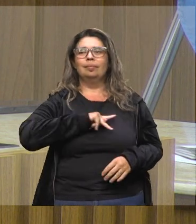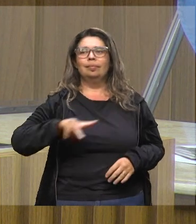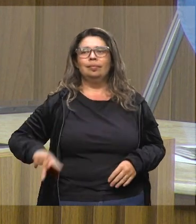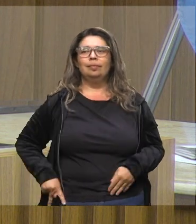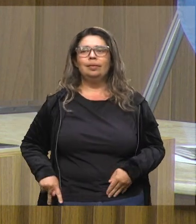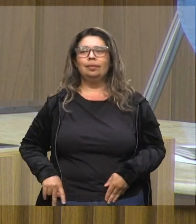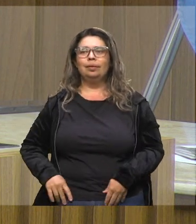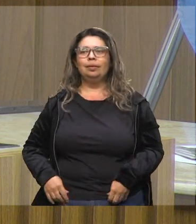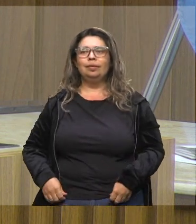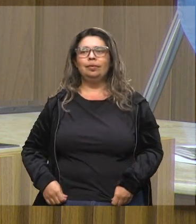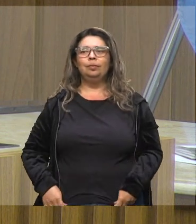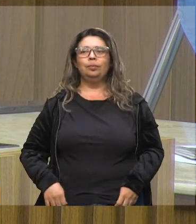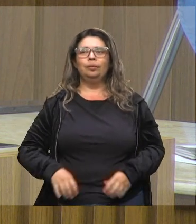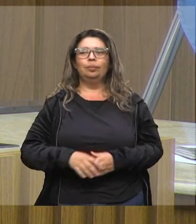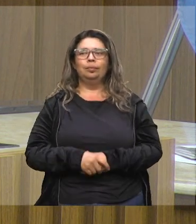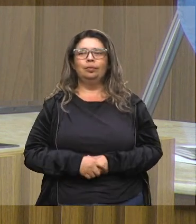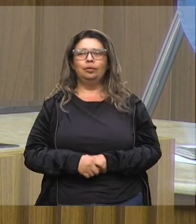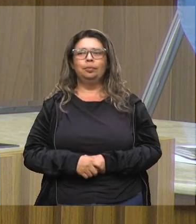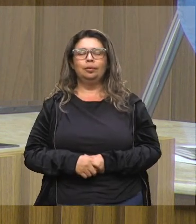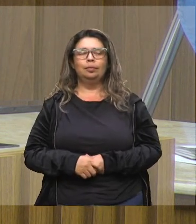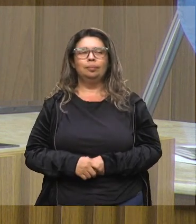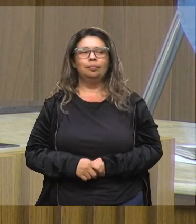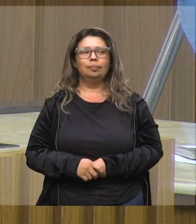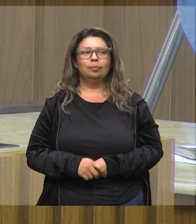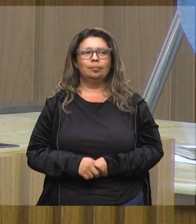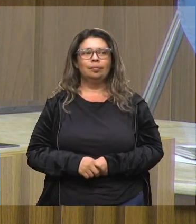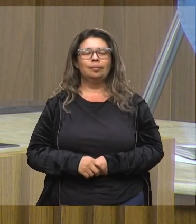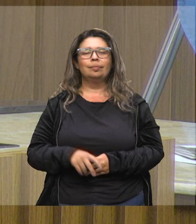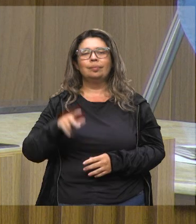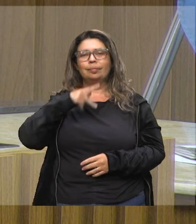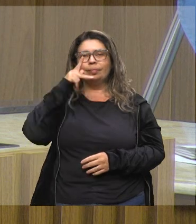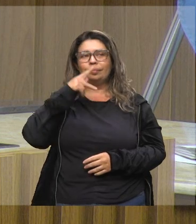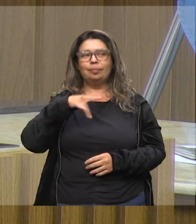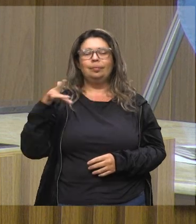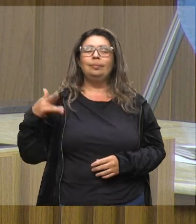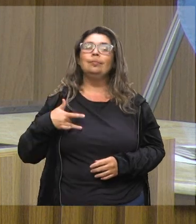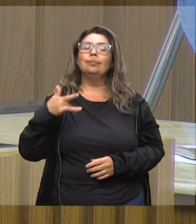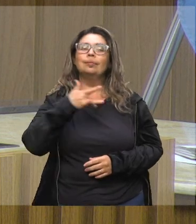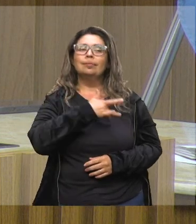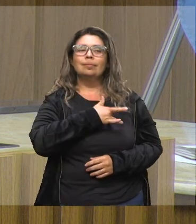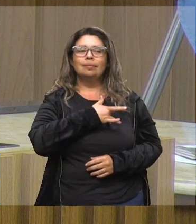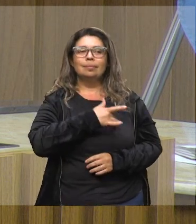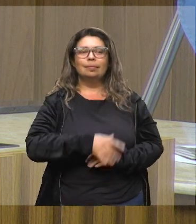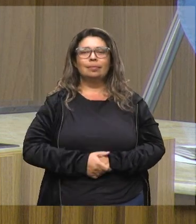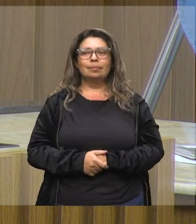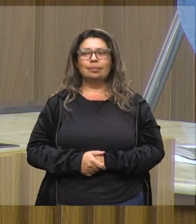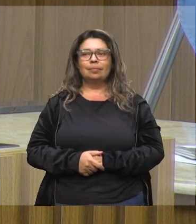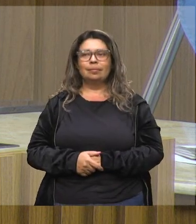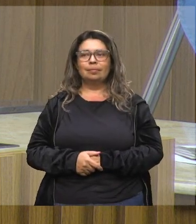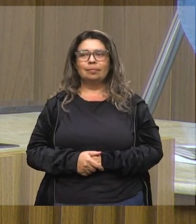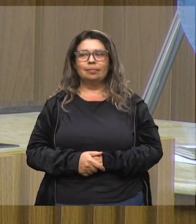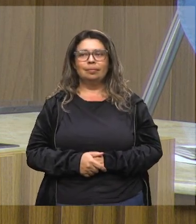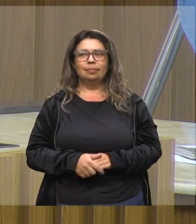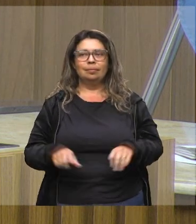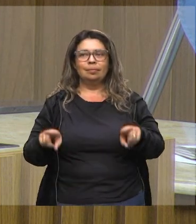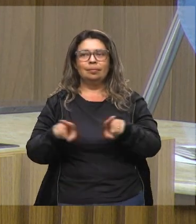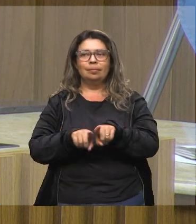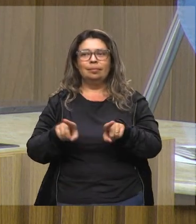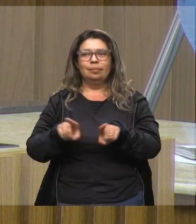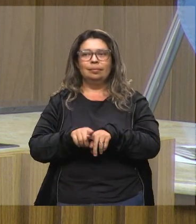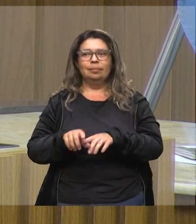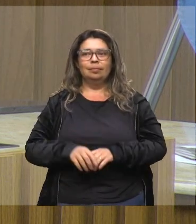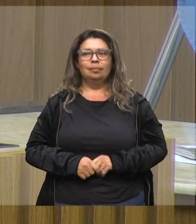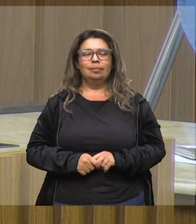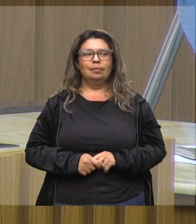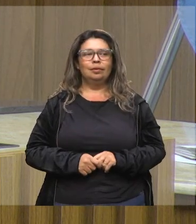assuntos importantíssimos são tratados dentro dessa comissão, respeito da saúde, educação e também da segurança. Nós,